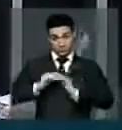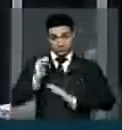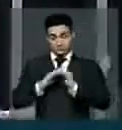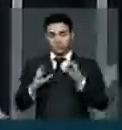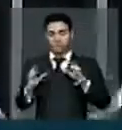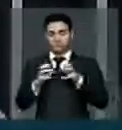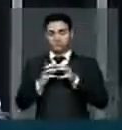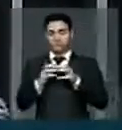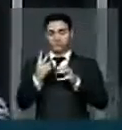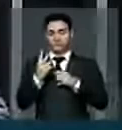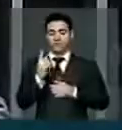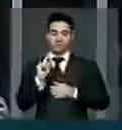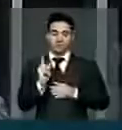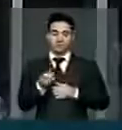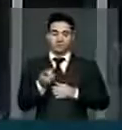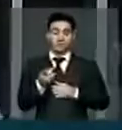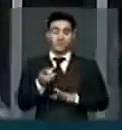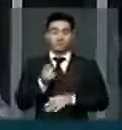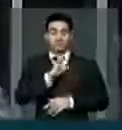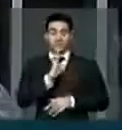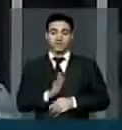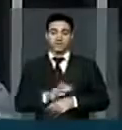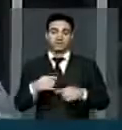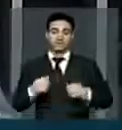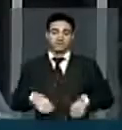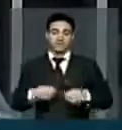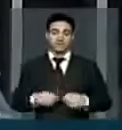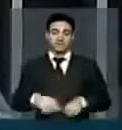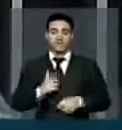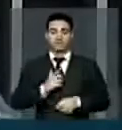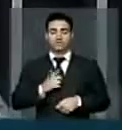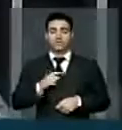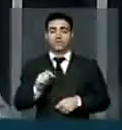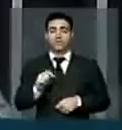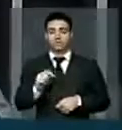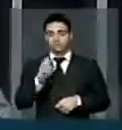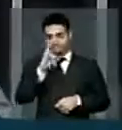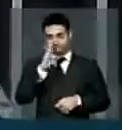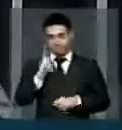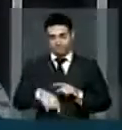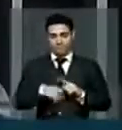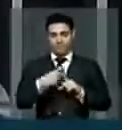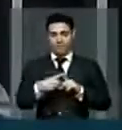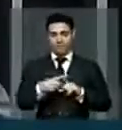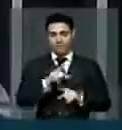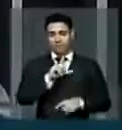1.000 habitantes, o Brasil precisaria ter, pasmem as senhoras e os senhores, mais